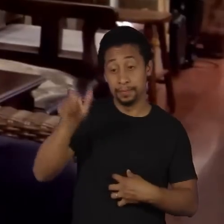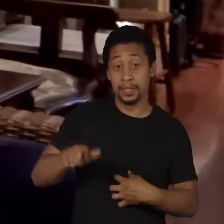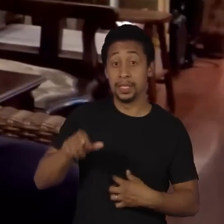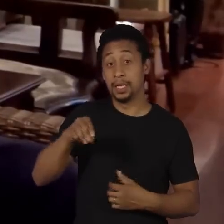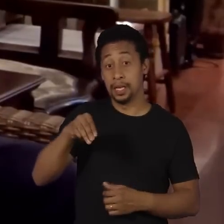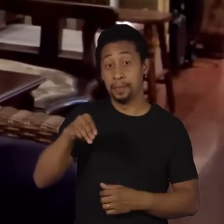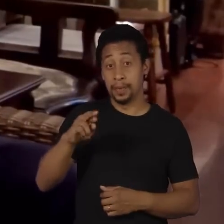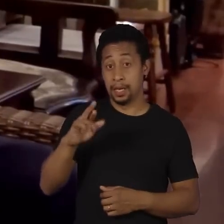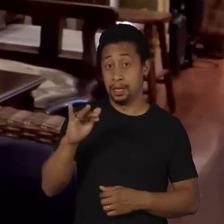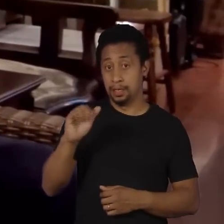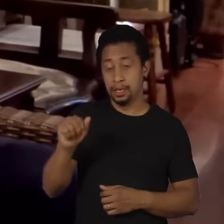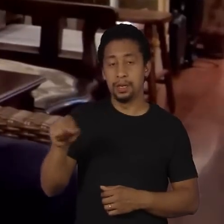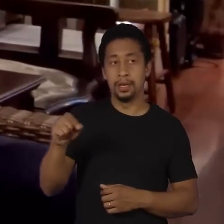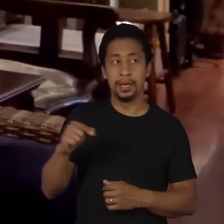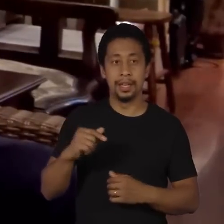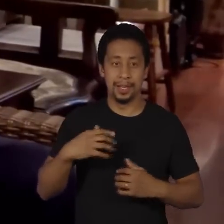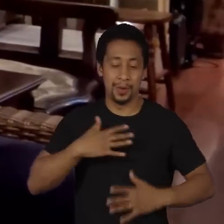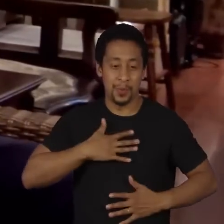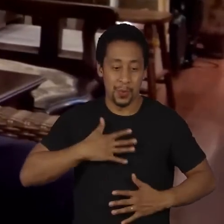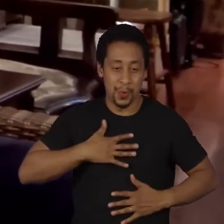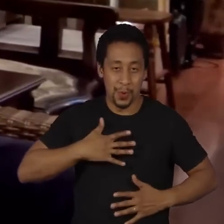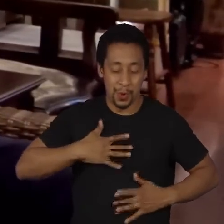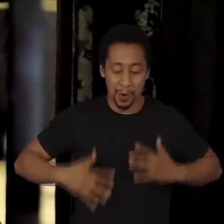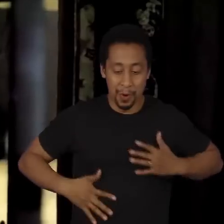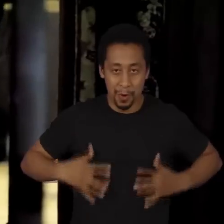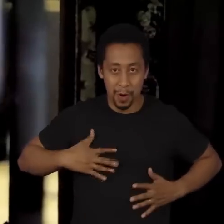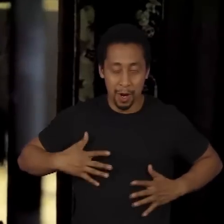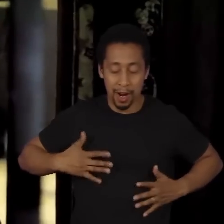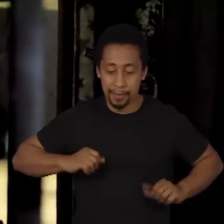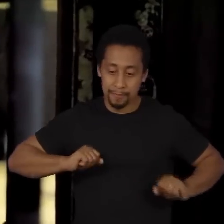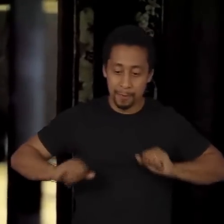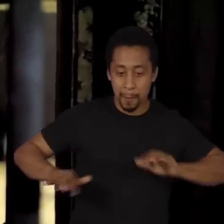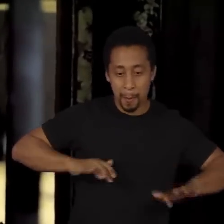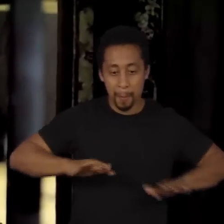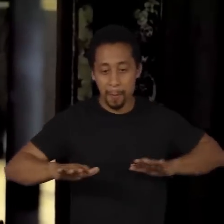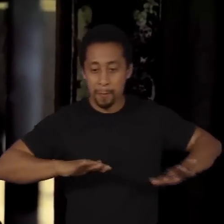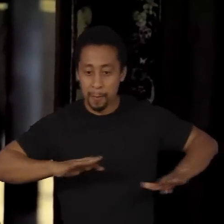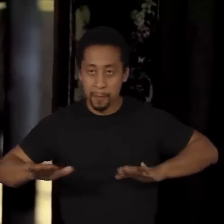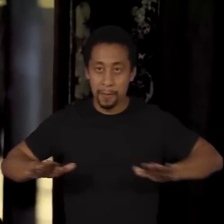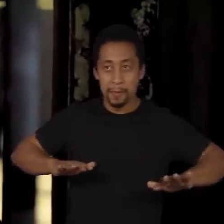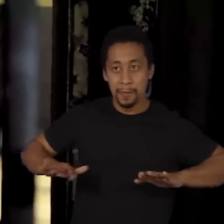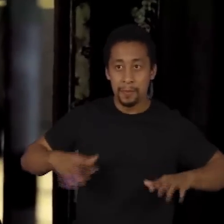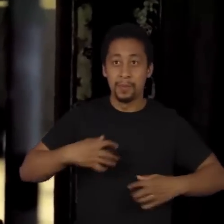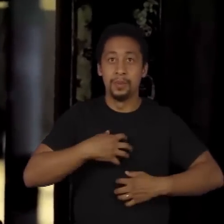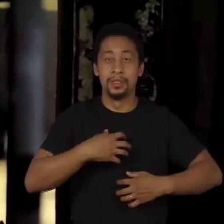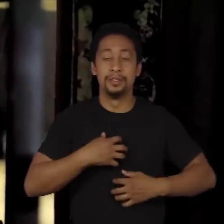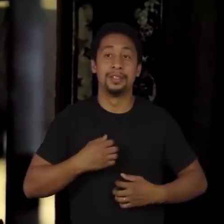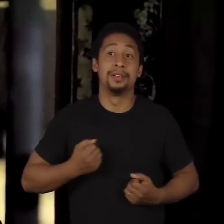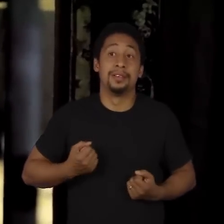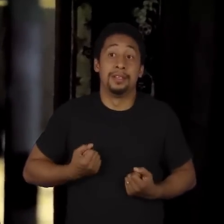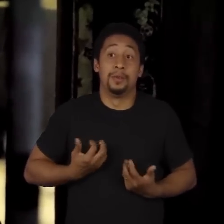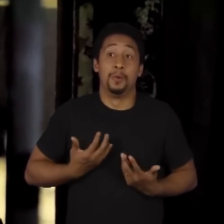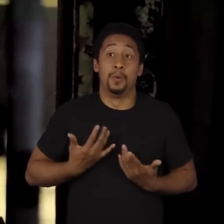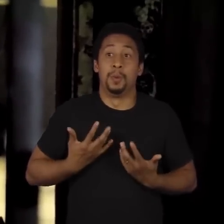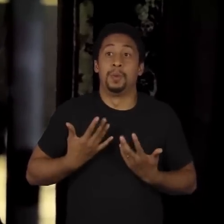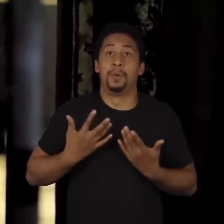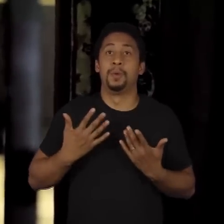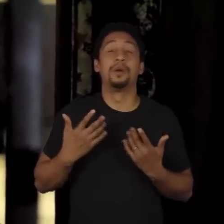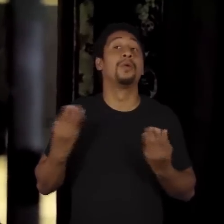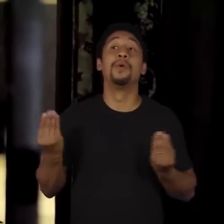o corpo. A voz ela já aquecia, mas chegava no teatro, ela aquecia o corpo em cima da cadeira de rodas.